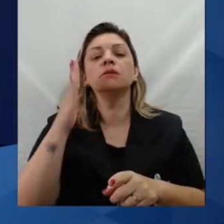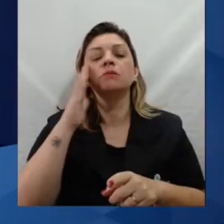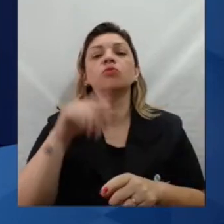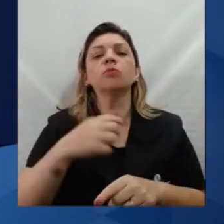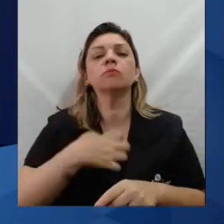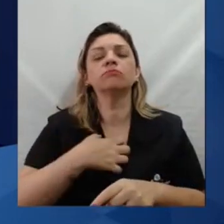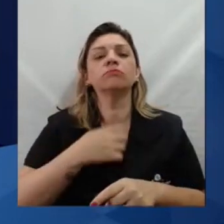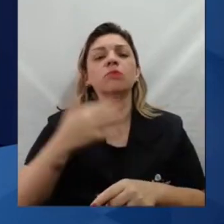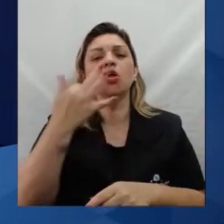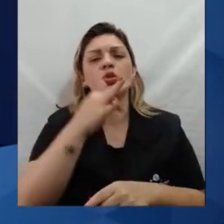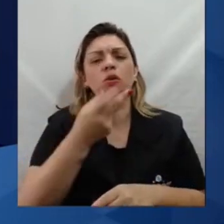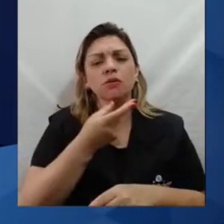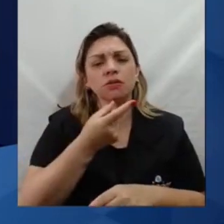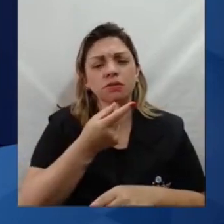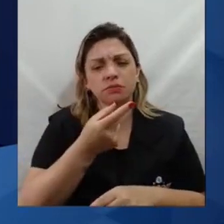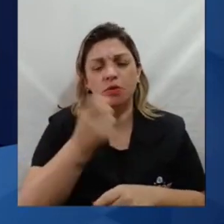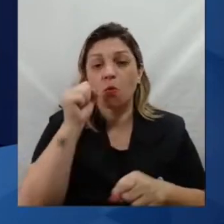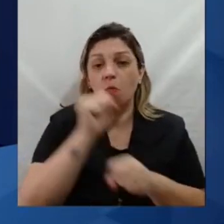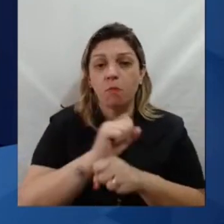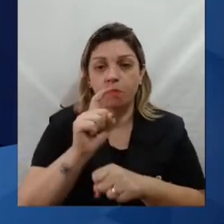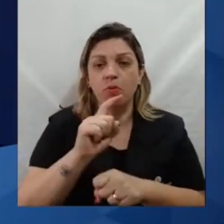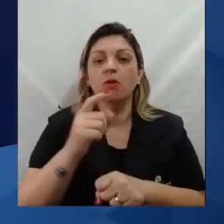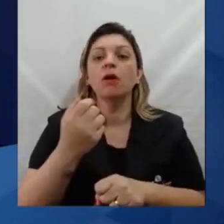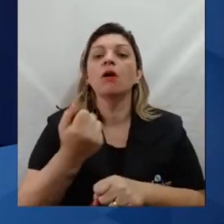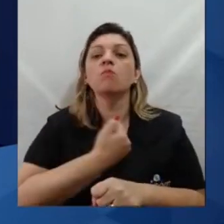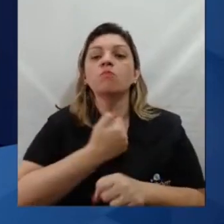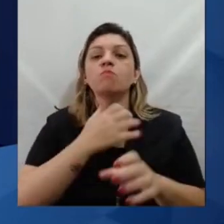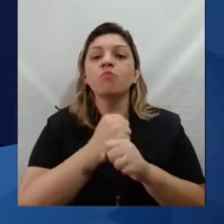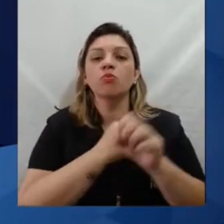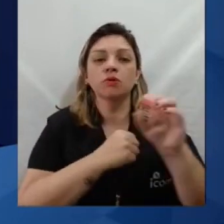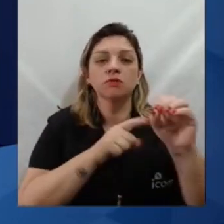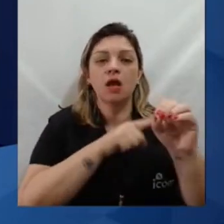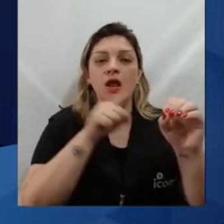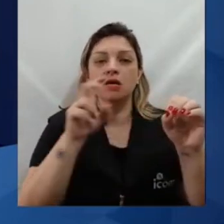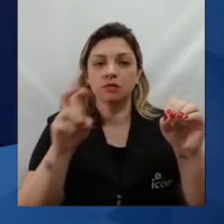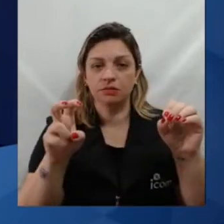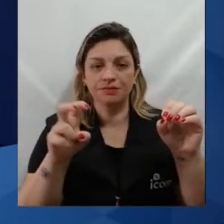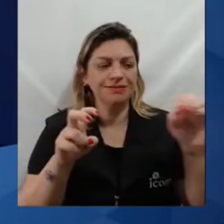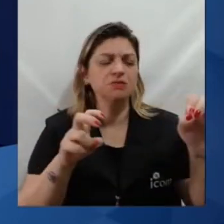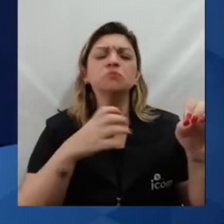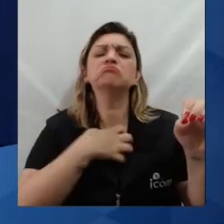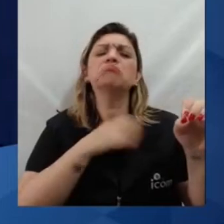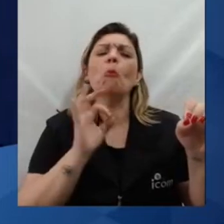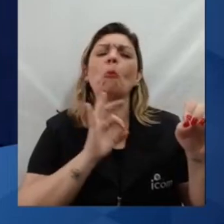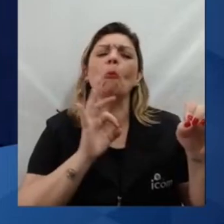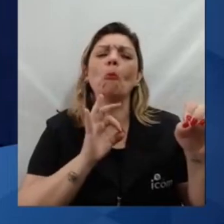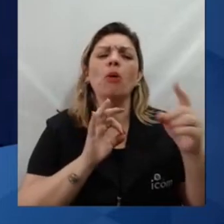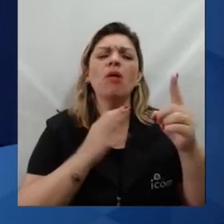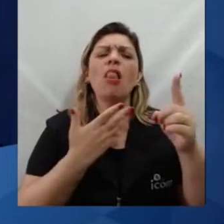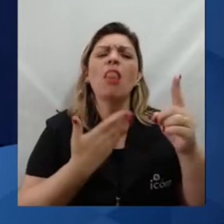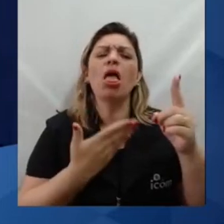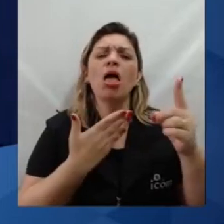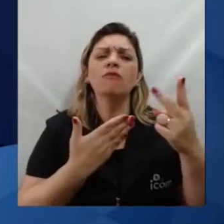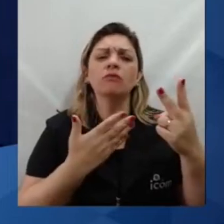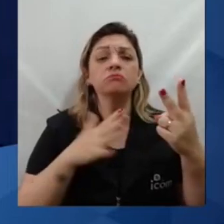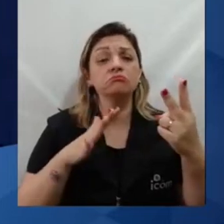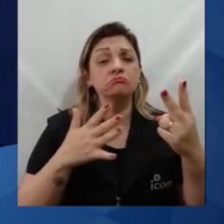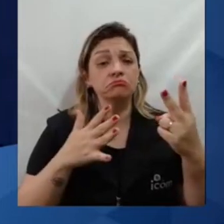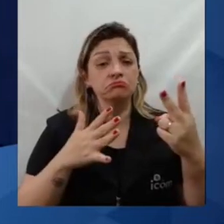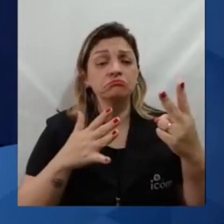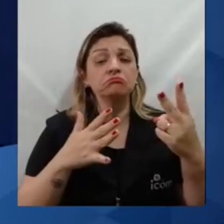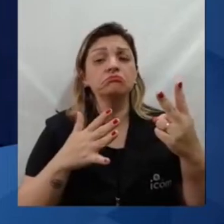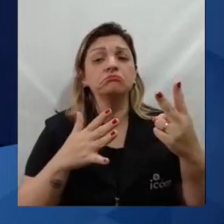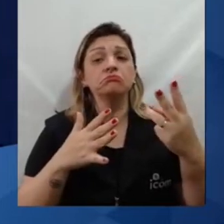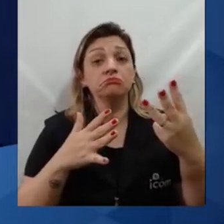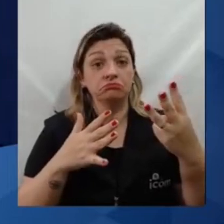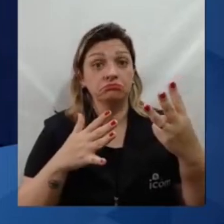escala Likert que vai de 0 a 5 pontos, sendo 0 igual a nada, 1 igual a levemente, 2 moderadamente, 3